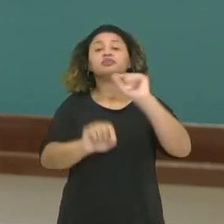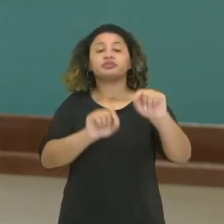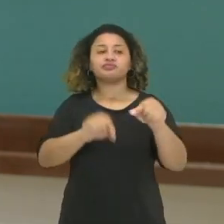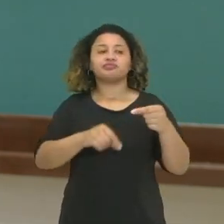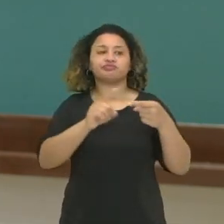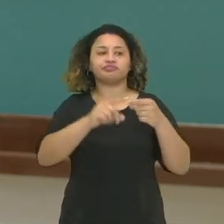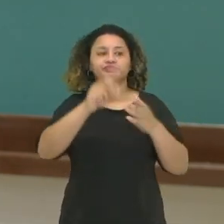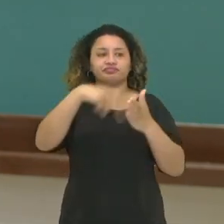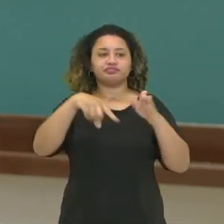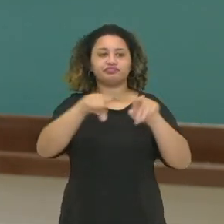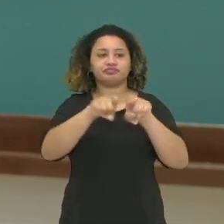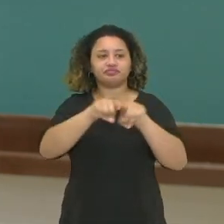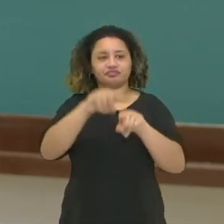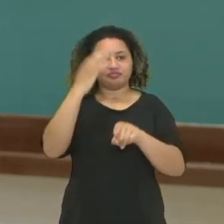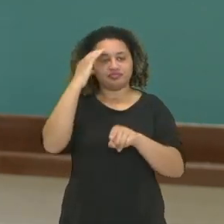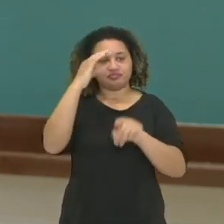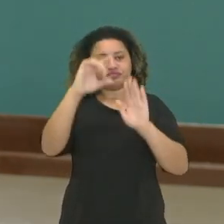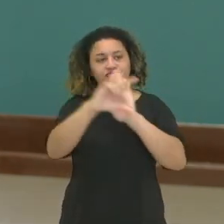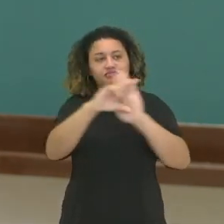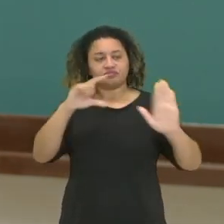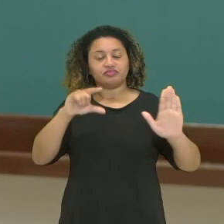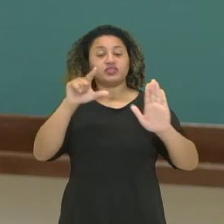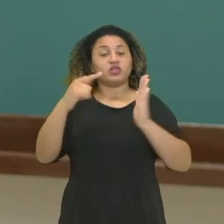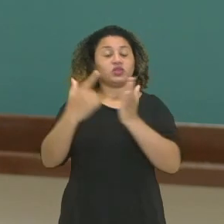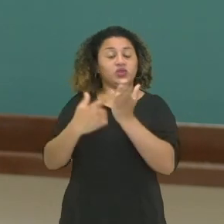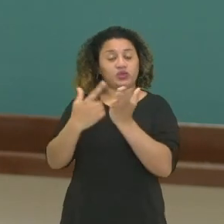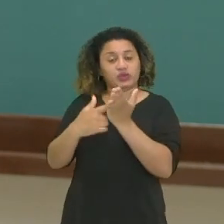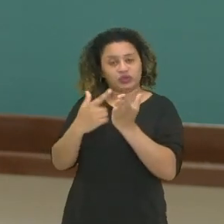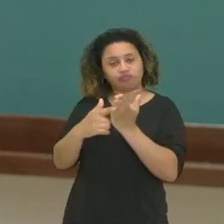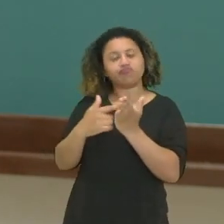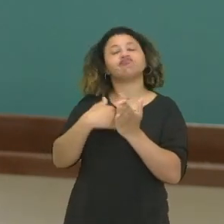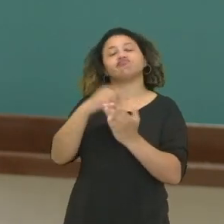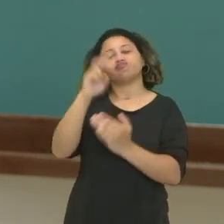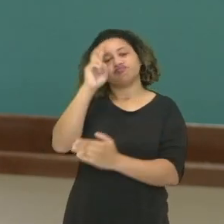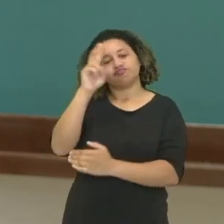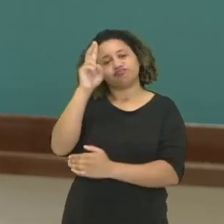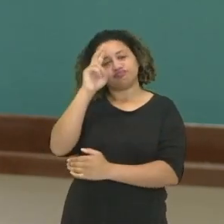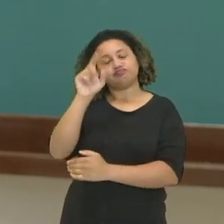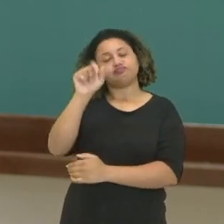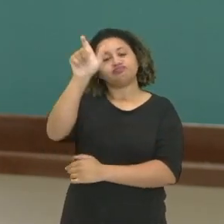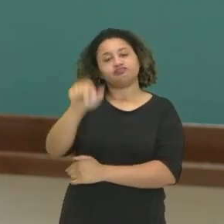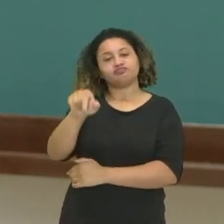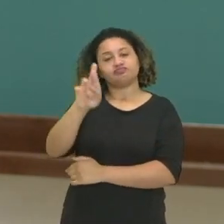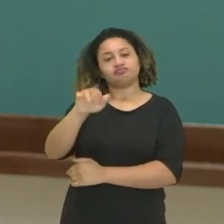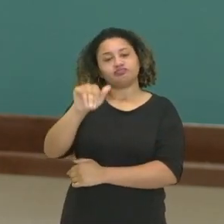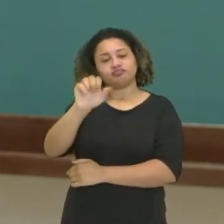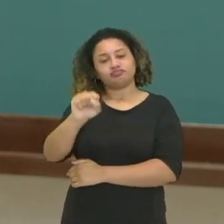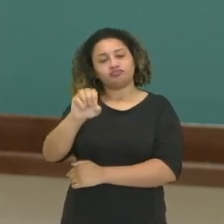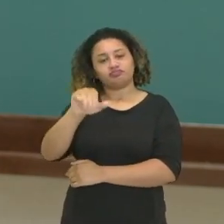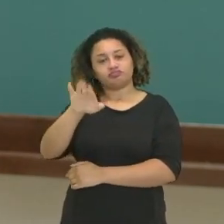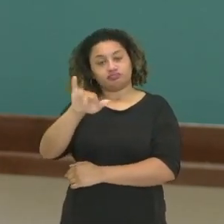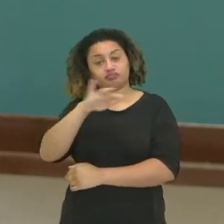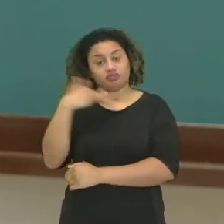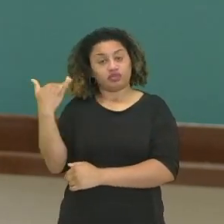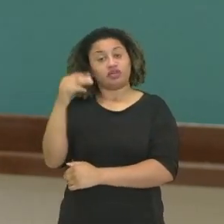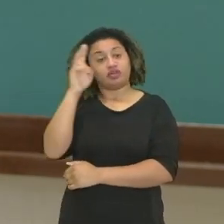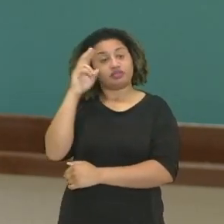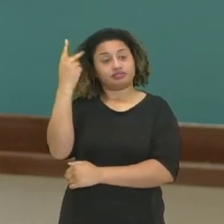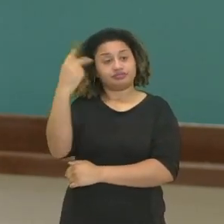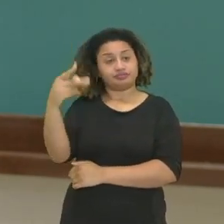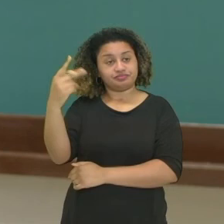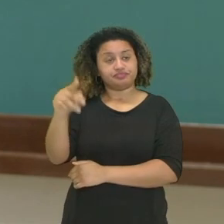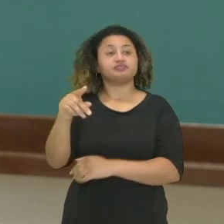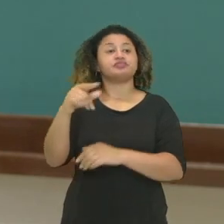Lemos e interpretamos um trecho de Memórias Póstumas de Brás Cubas, de Machado de Assis, reconhecendo elementos constitutivos